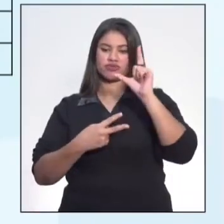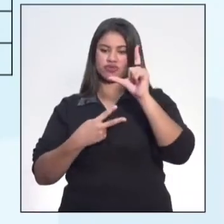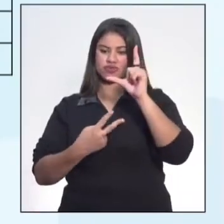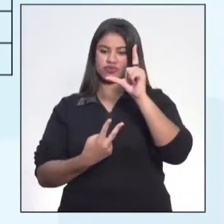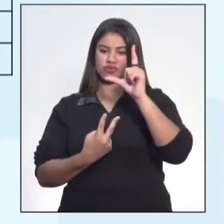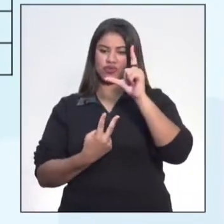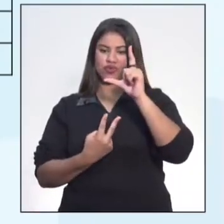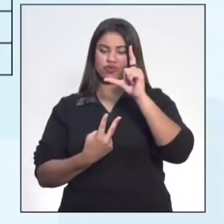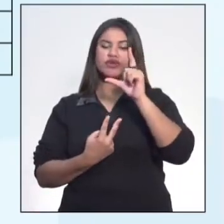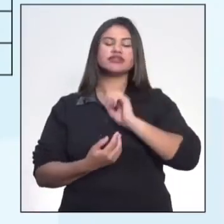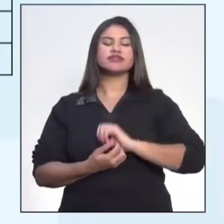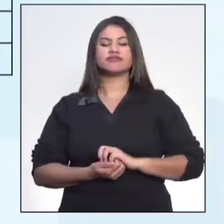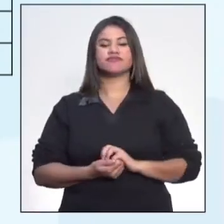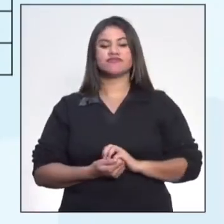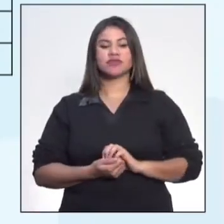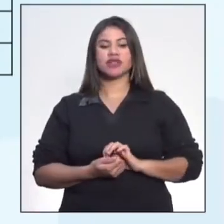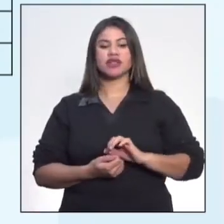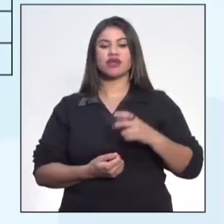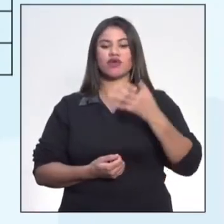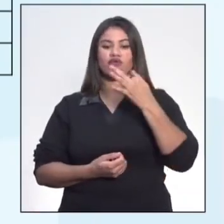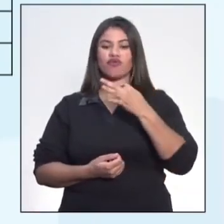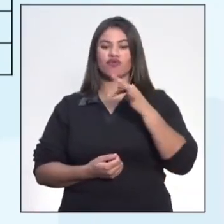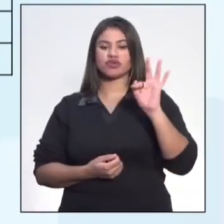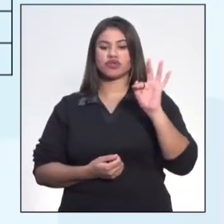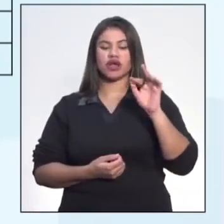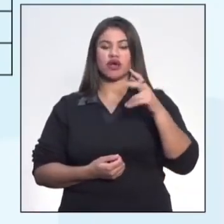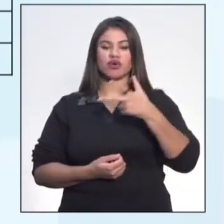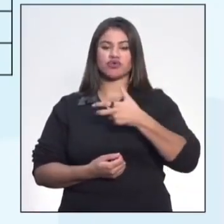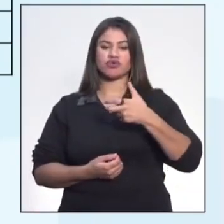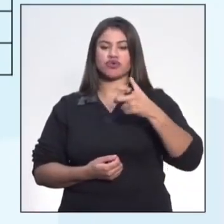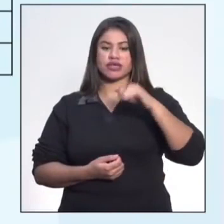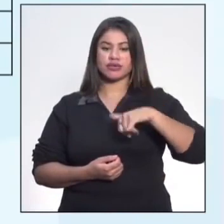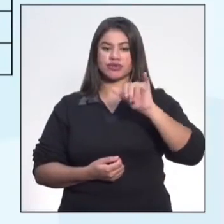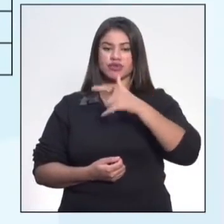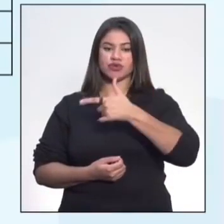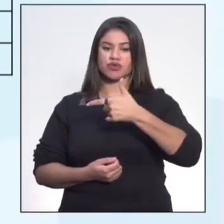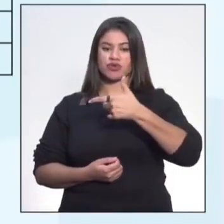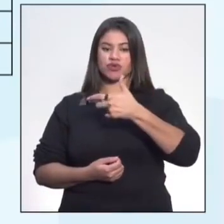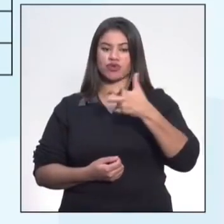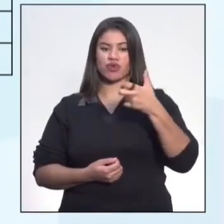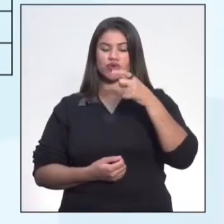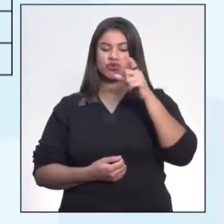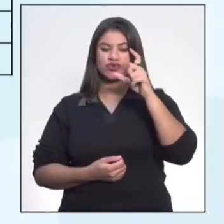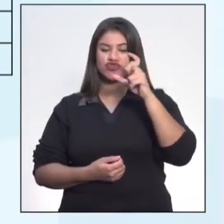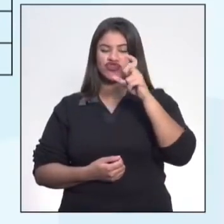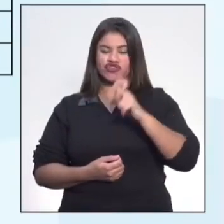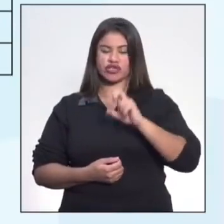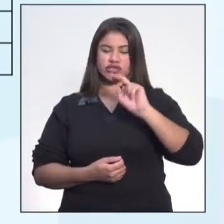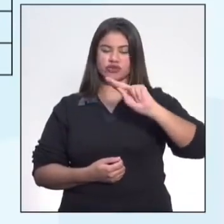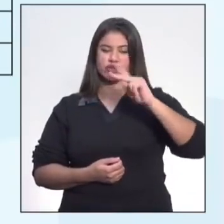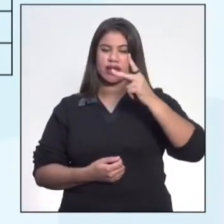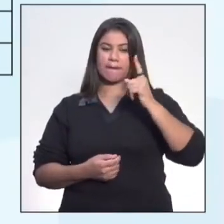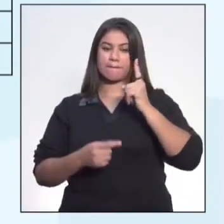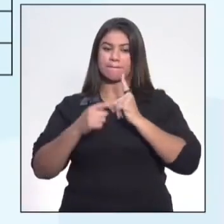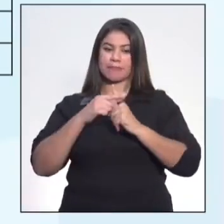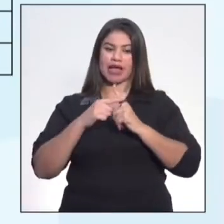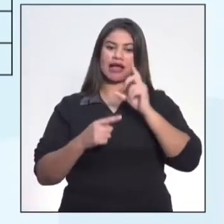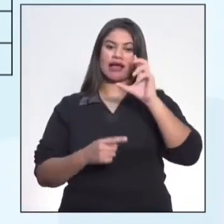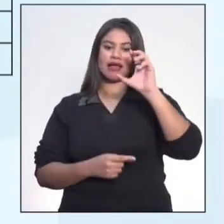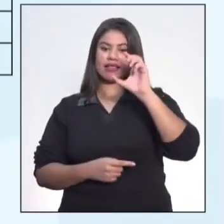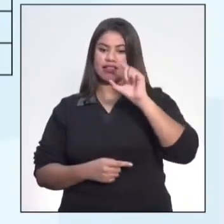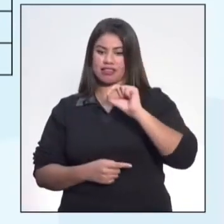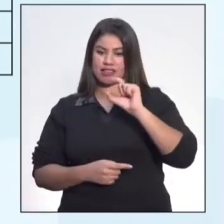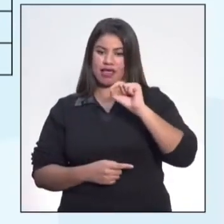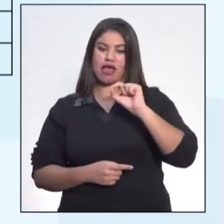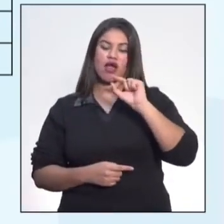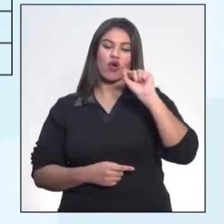se eu colocasse uma função y igual a x² mais 10, esse mais 10 significaria o quê?